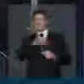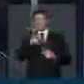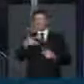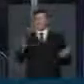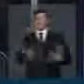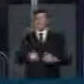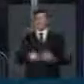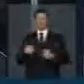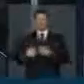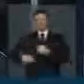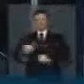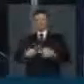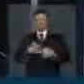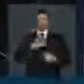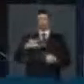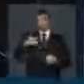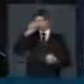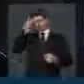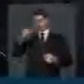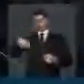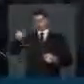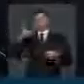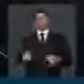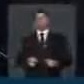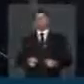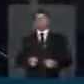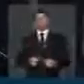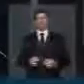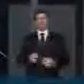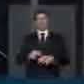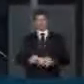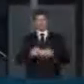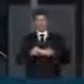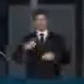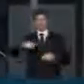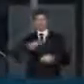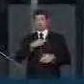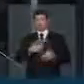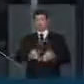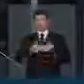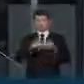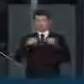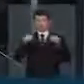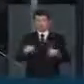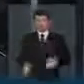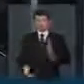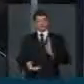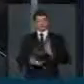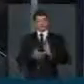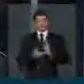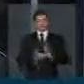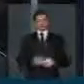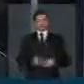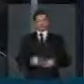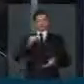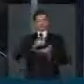saúde, é fazer negócio com a saúde dos outros. E é por isso que nós pedimos nessa casa